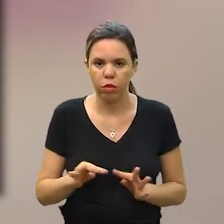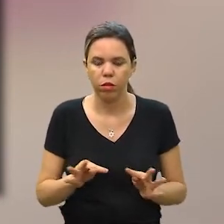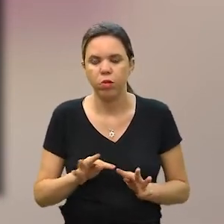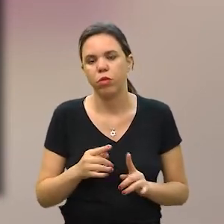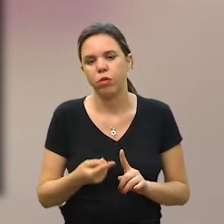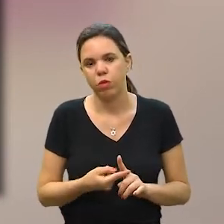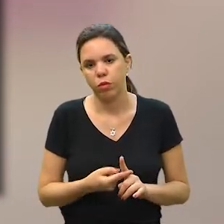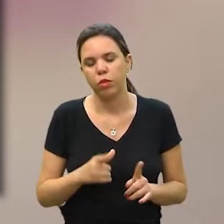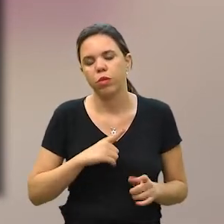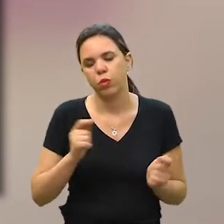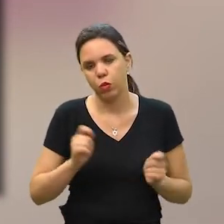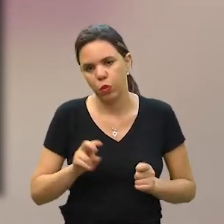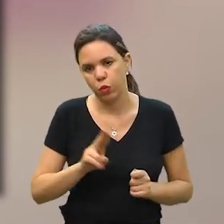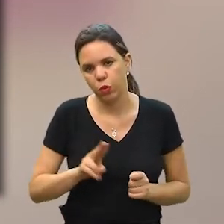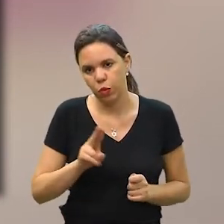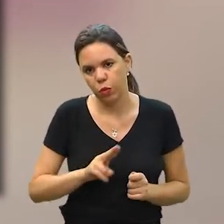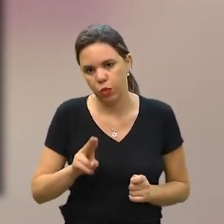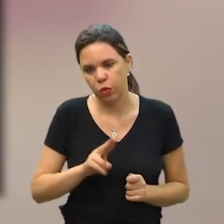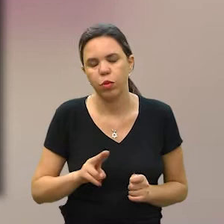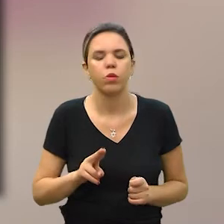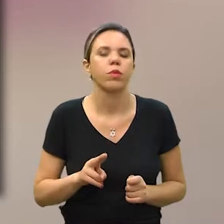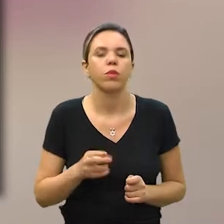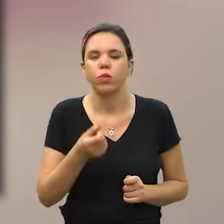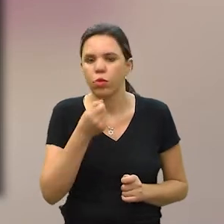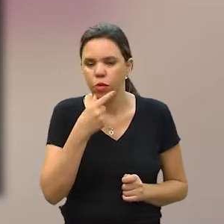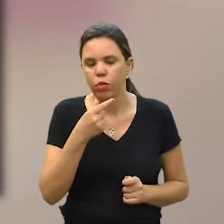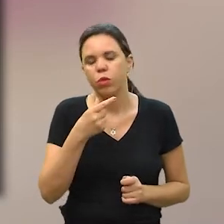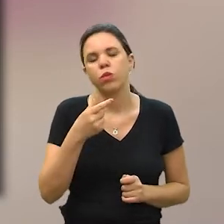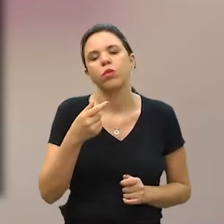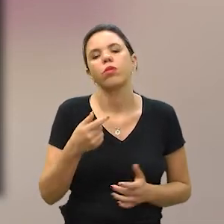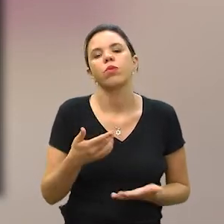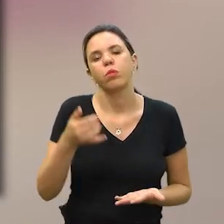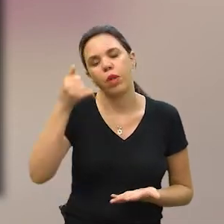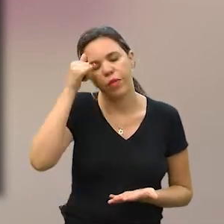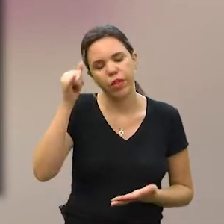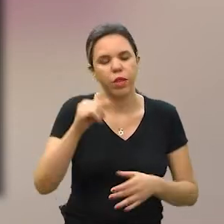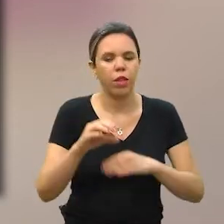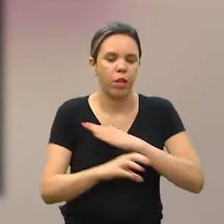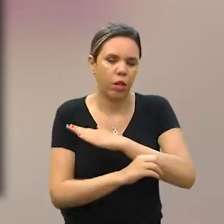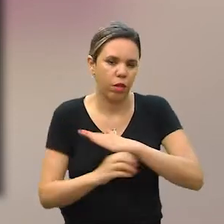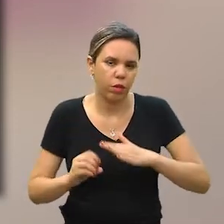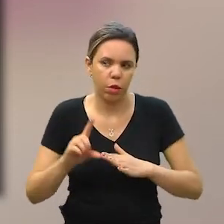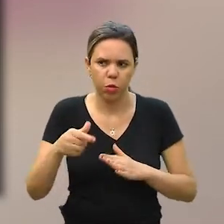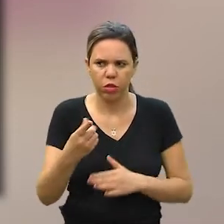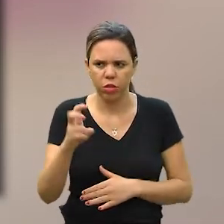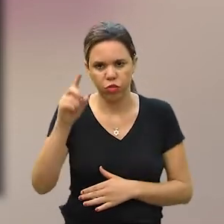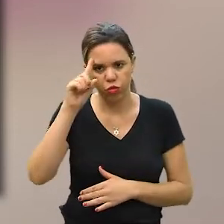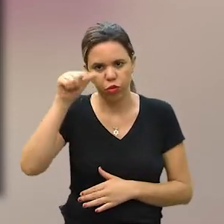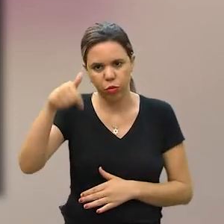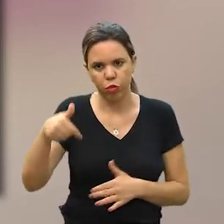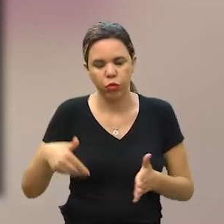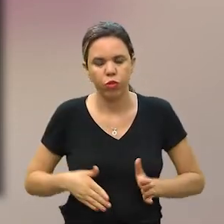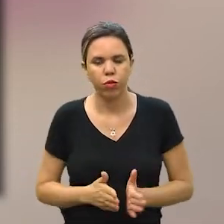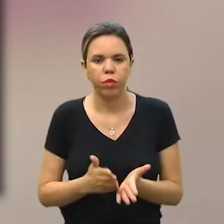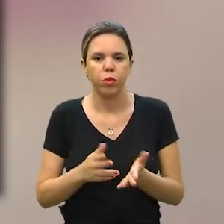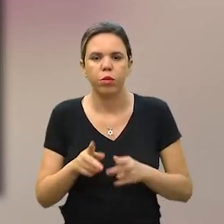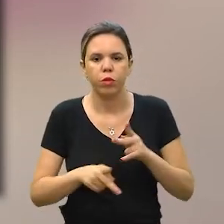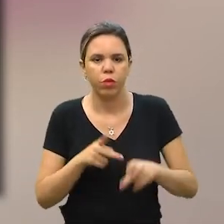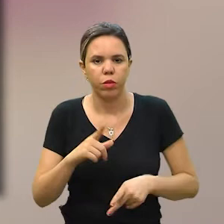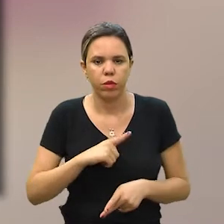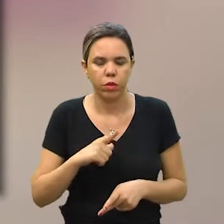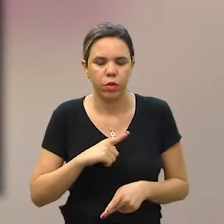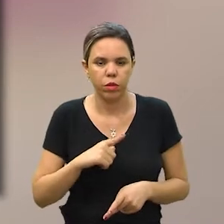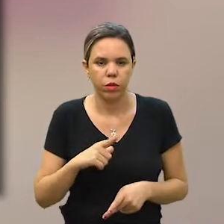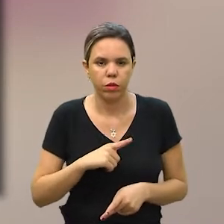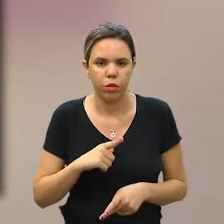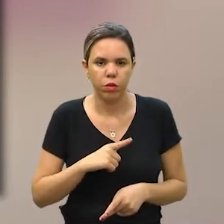pré-natal, ela tem que usar essa anticoagulação por pelo menos 15 dias depois do parto. Não é? Pacientes que